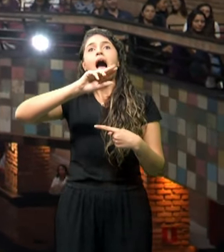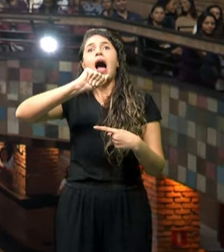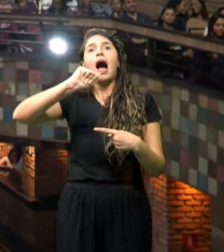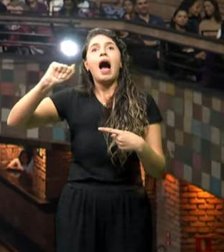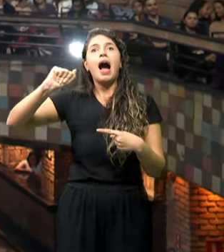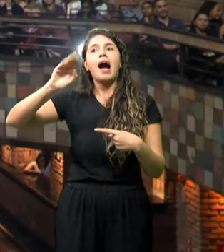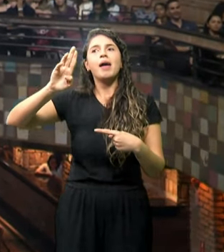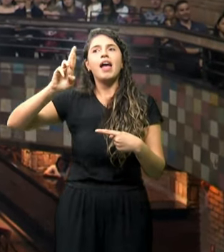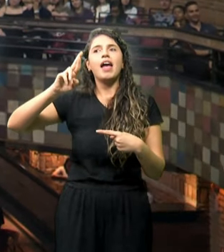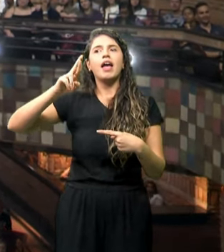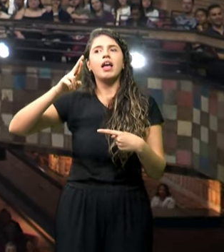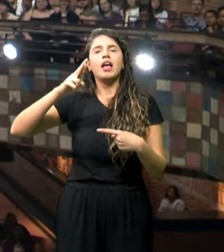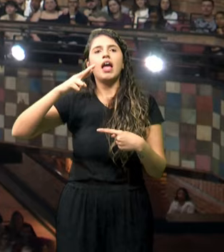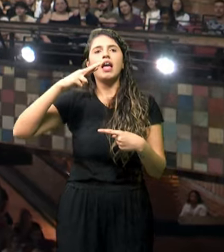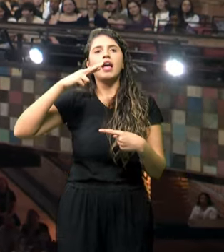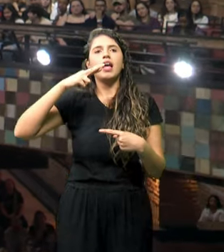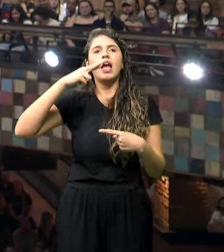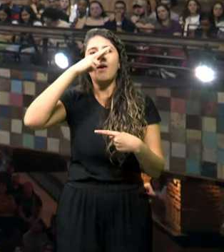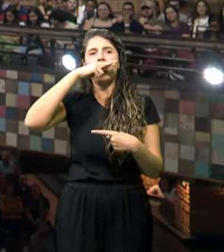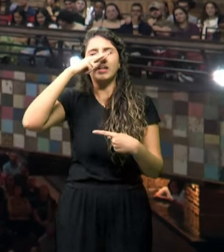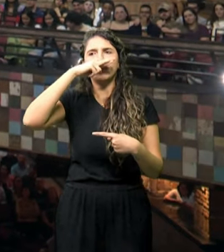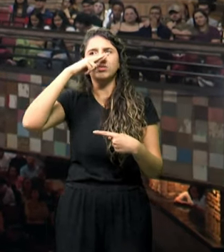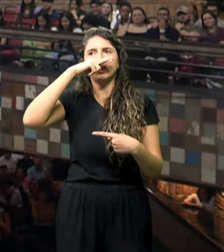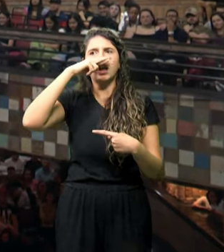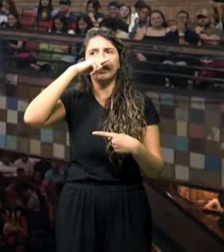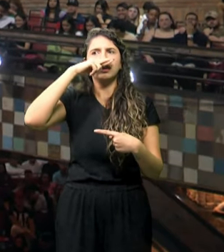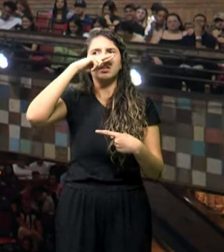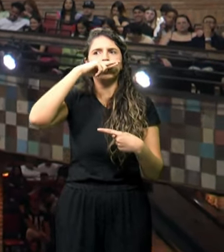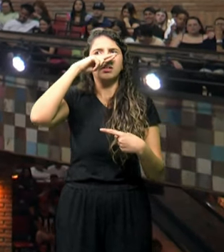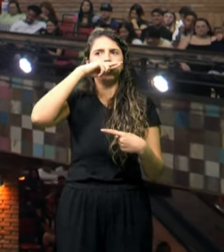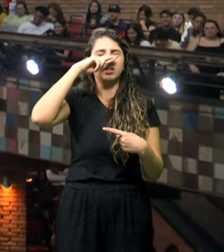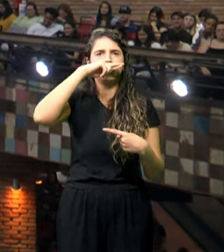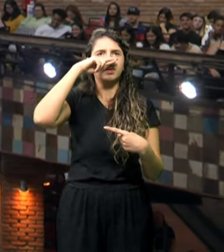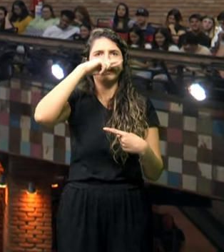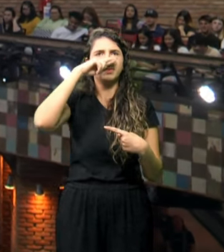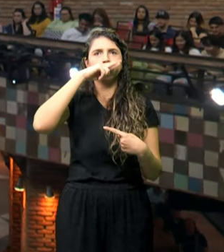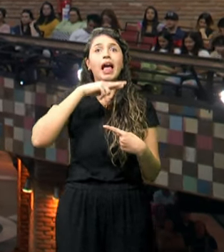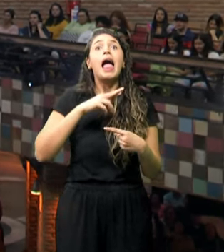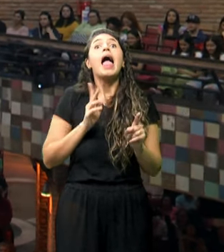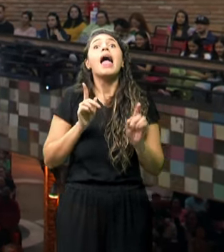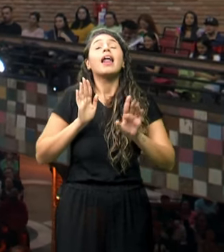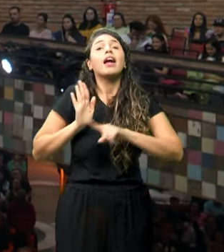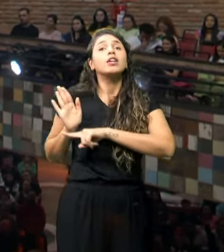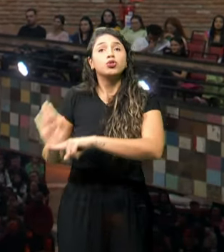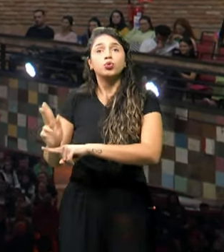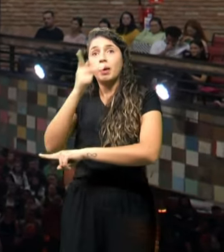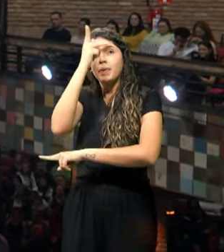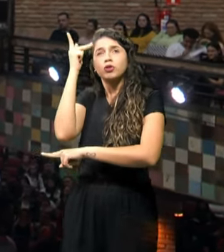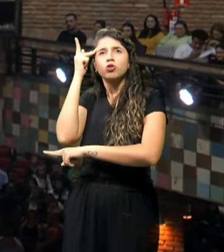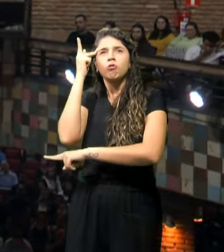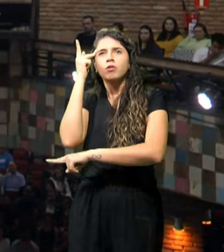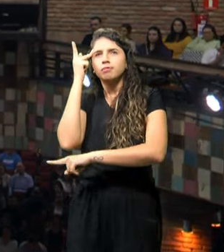Josué capítulo 2. Vocês já sabem da história. Ela esconde os espias que foram enviados